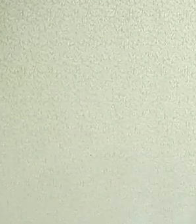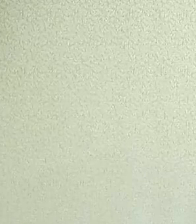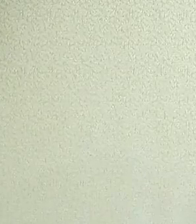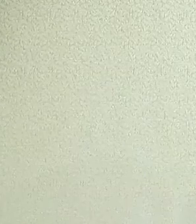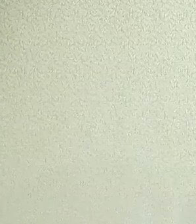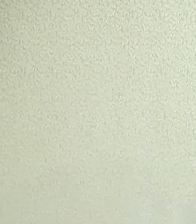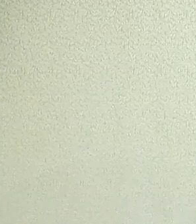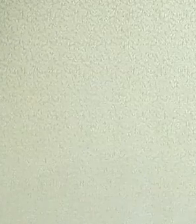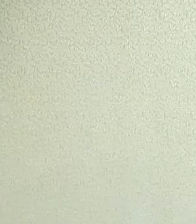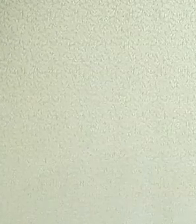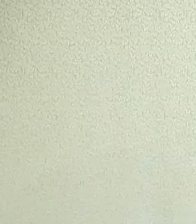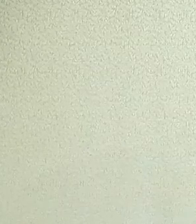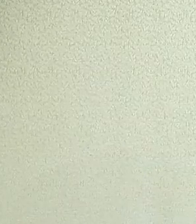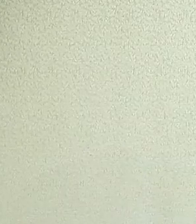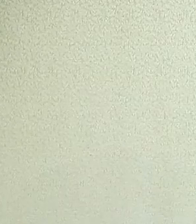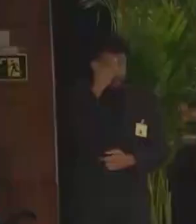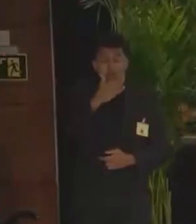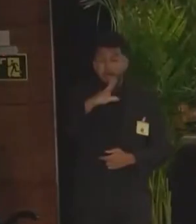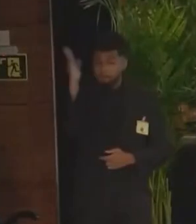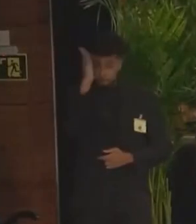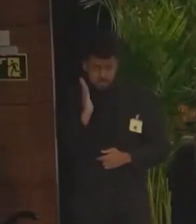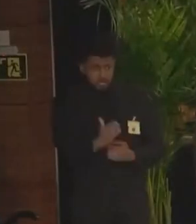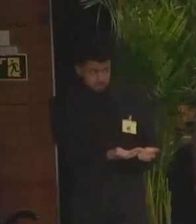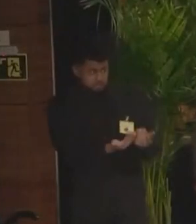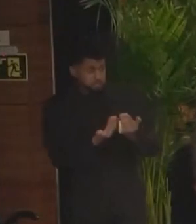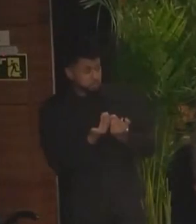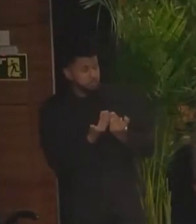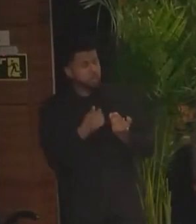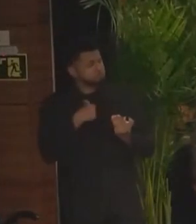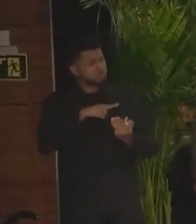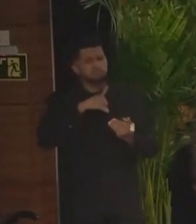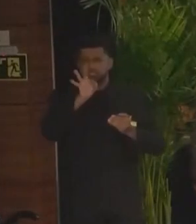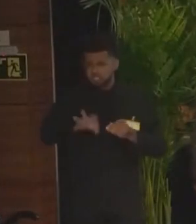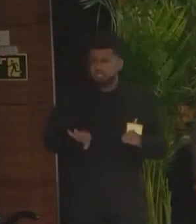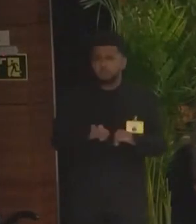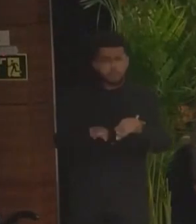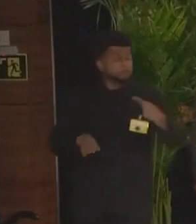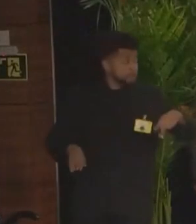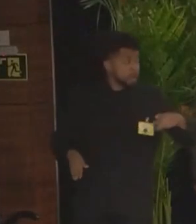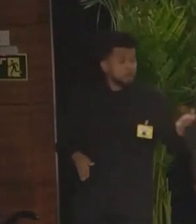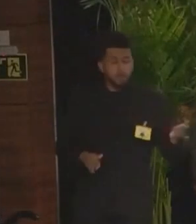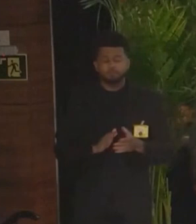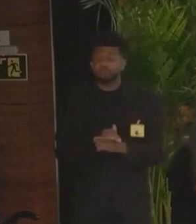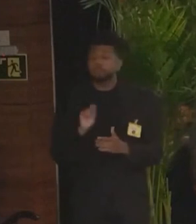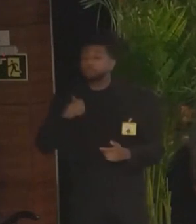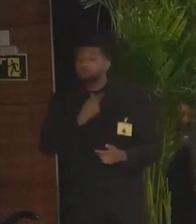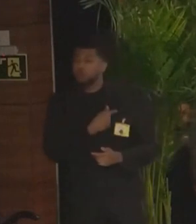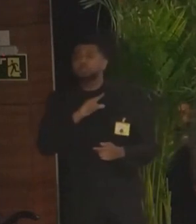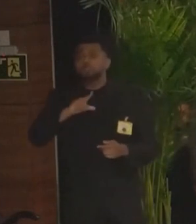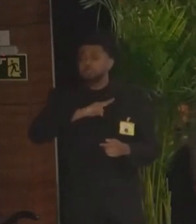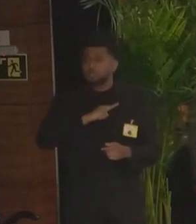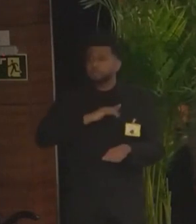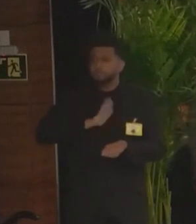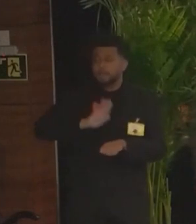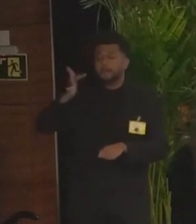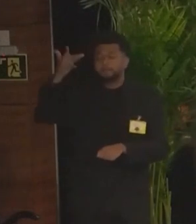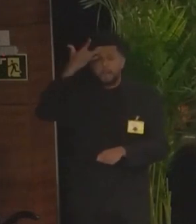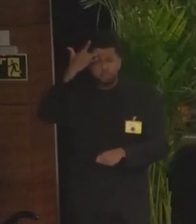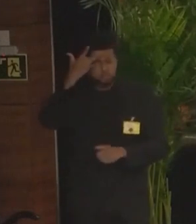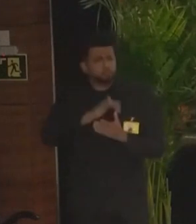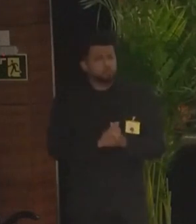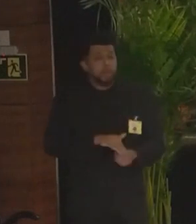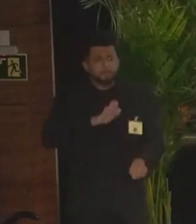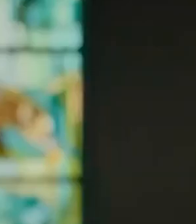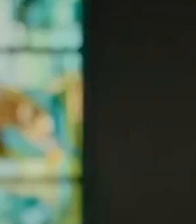2016 e 2019 em nota o planalto confirmou a demissão e diz que na reunião Lula